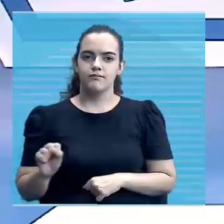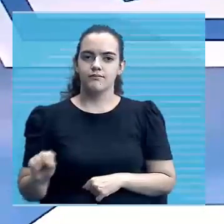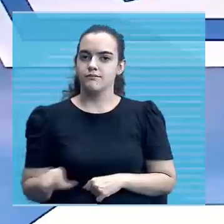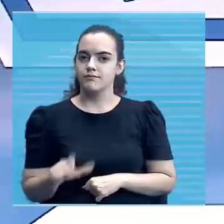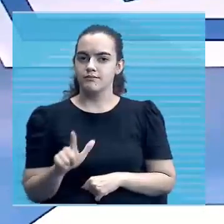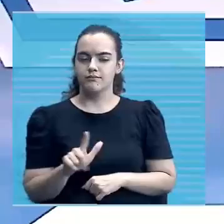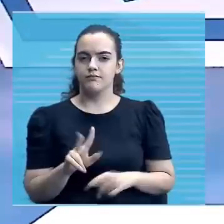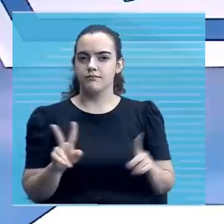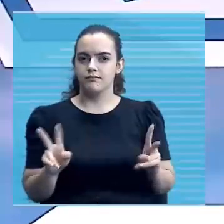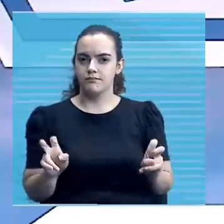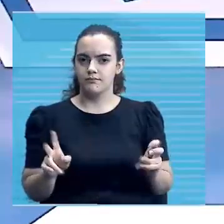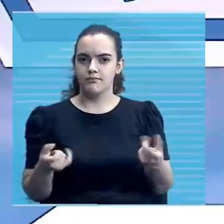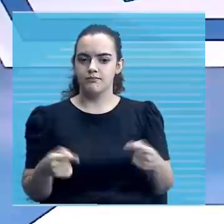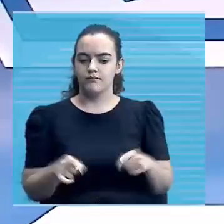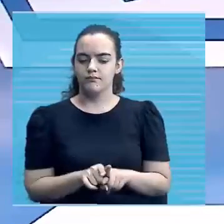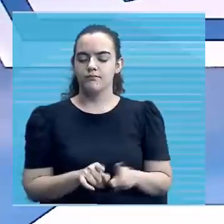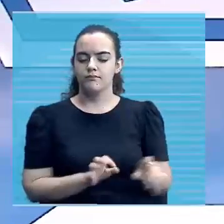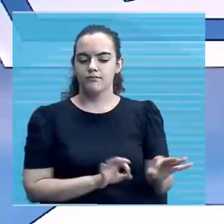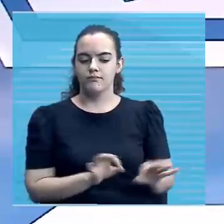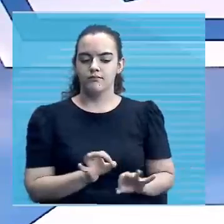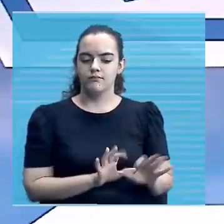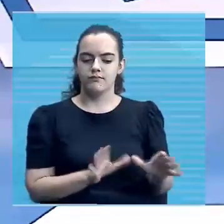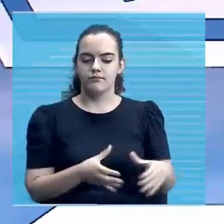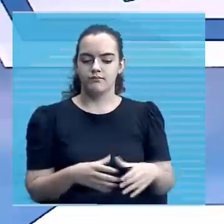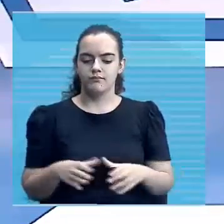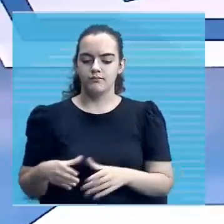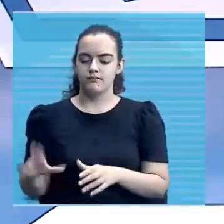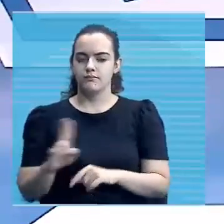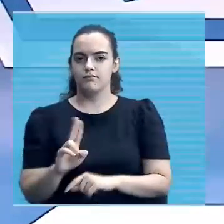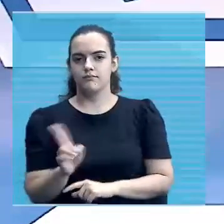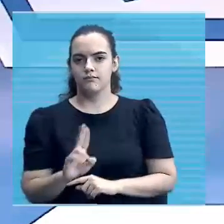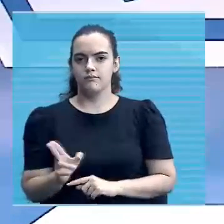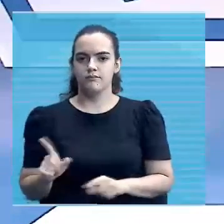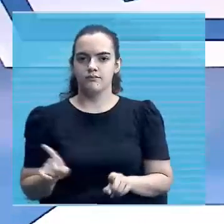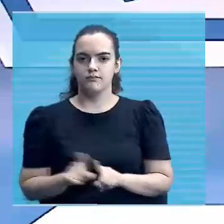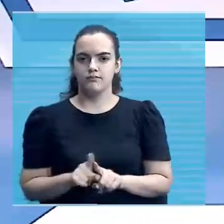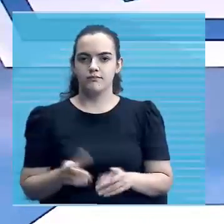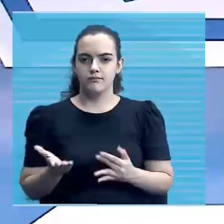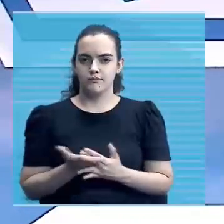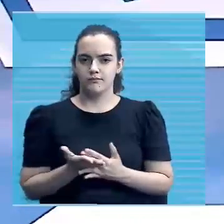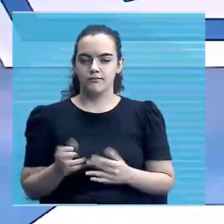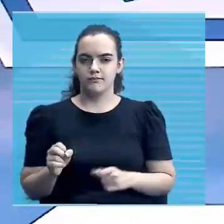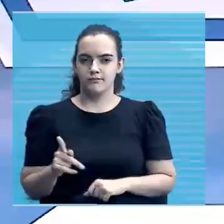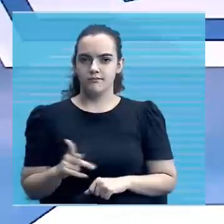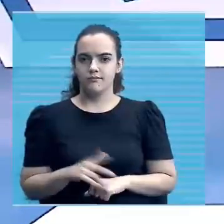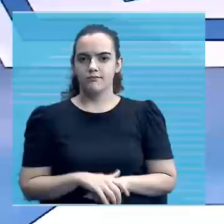não só a classificação, como a sua nomenclatura também. Vamos fazer essa transição, portanto.